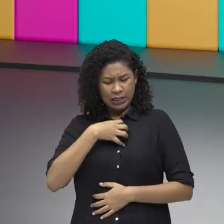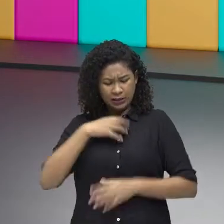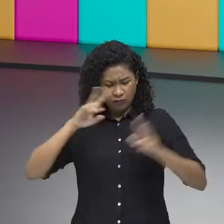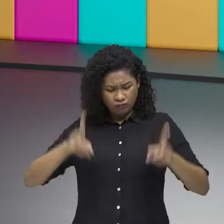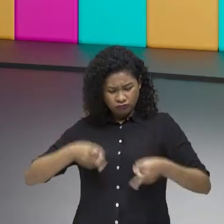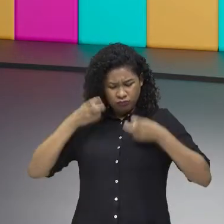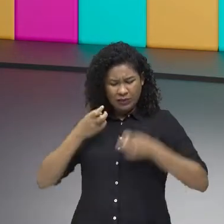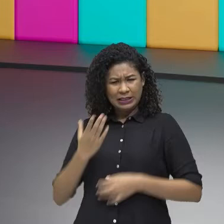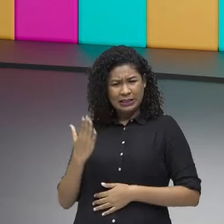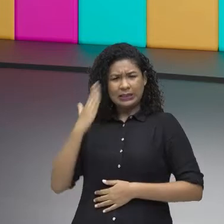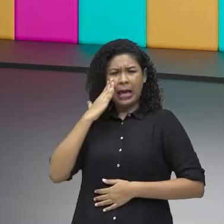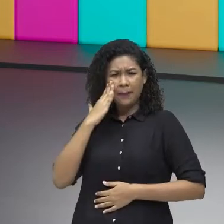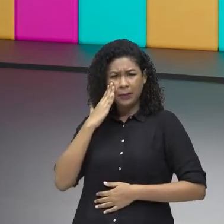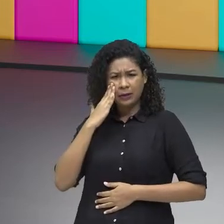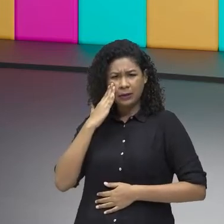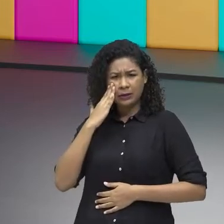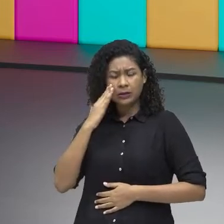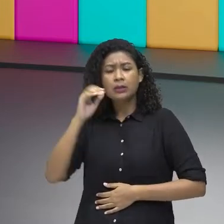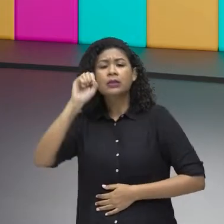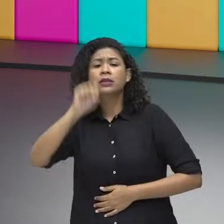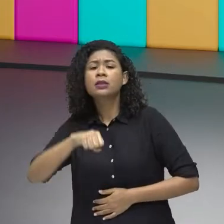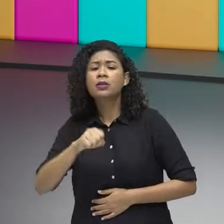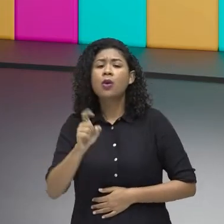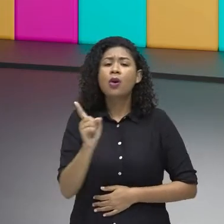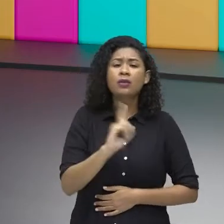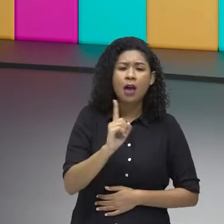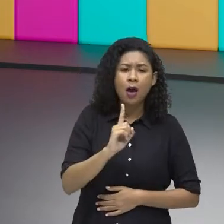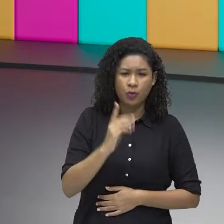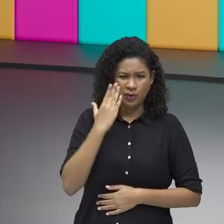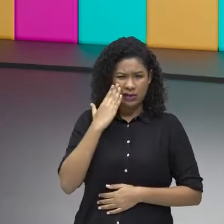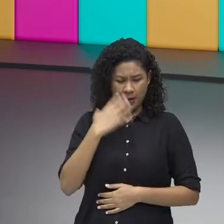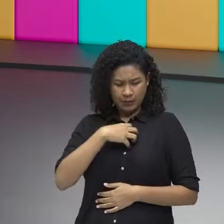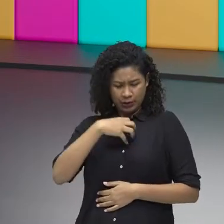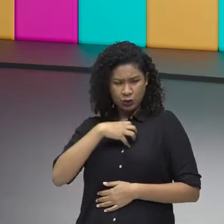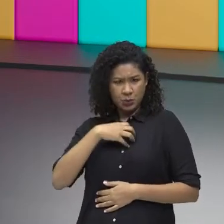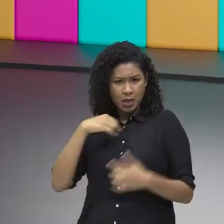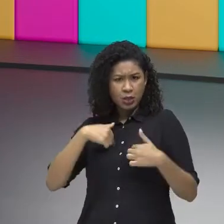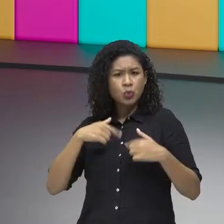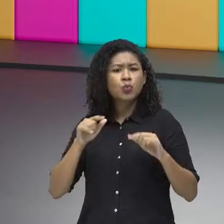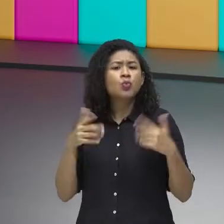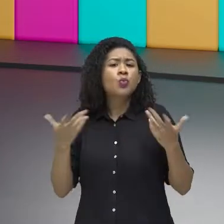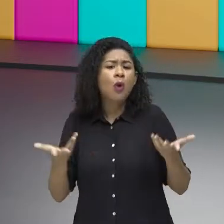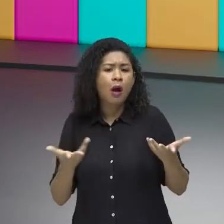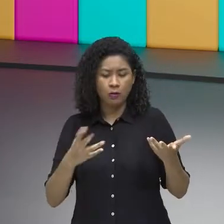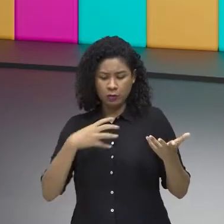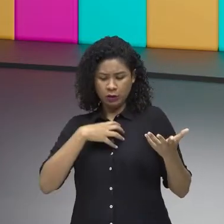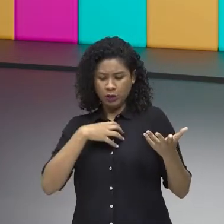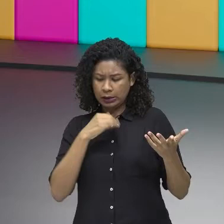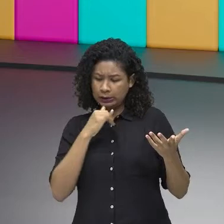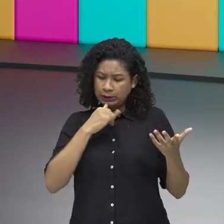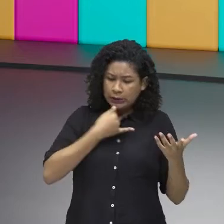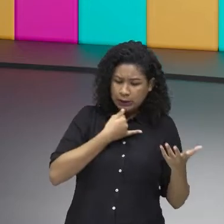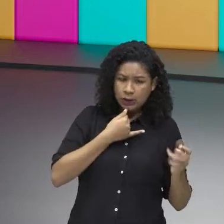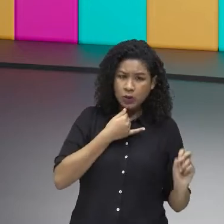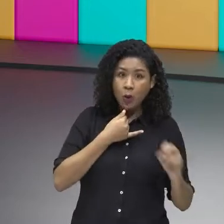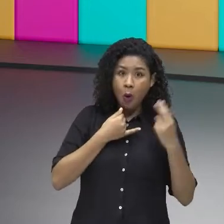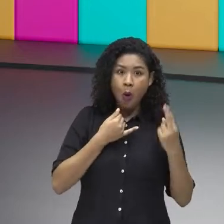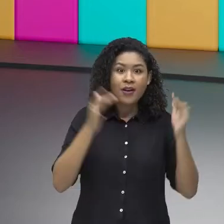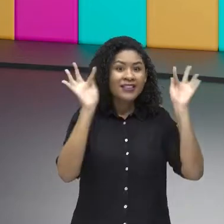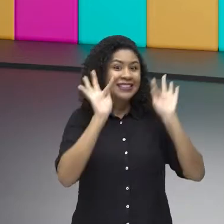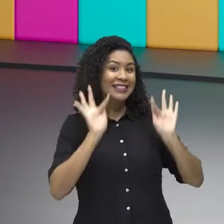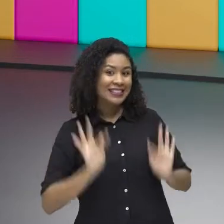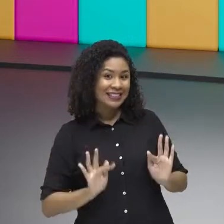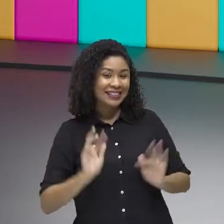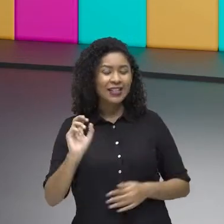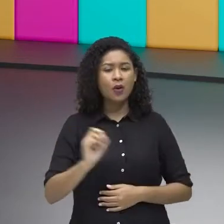Sim ou não? Você reconhece qual é o teu sentimento? Se você está triste, se você está feliz, se está